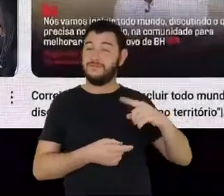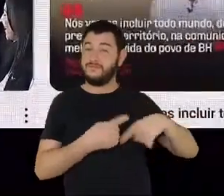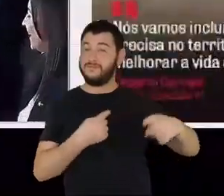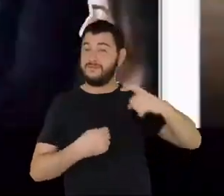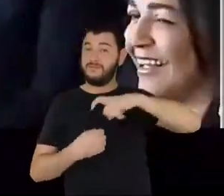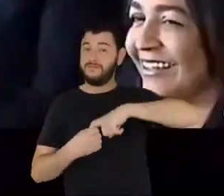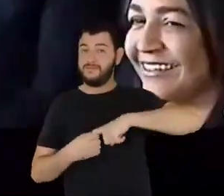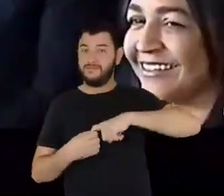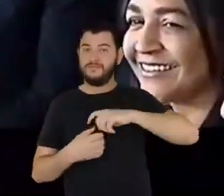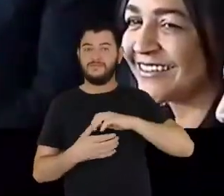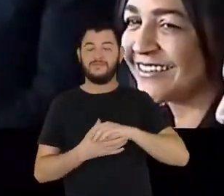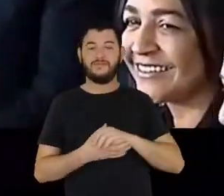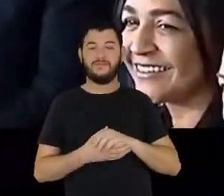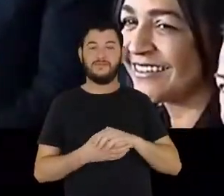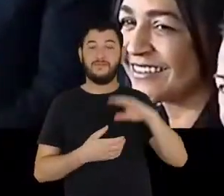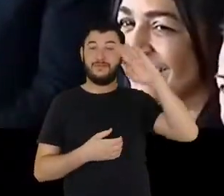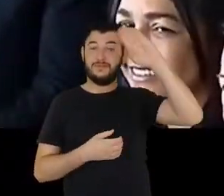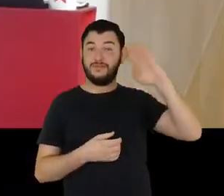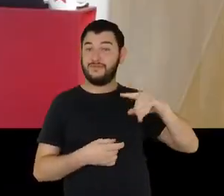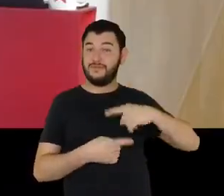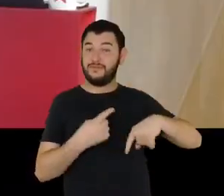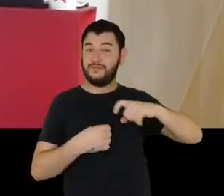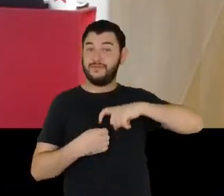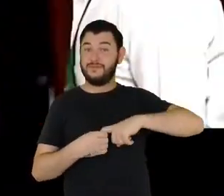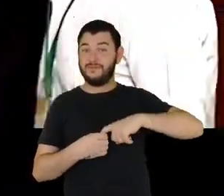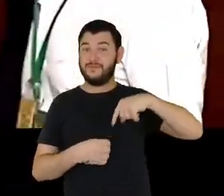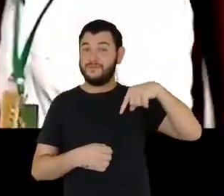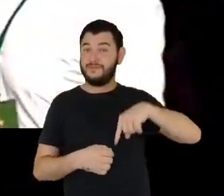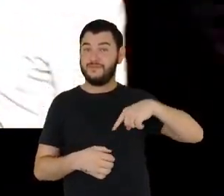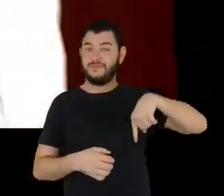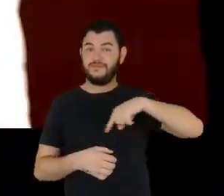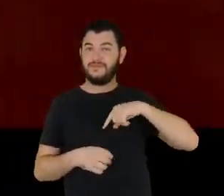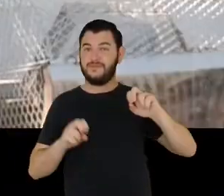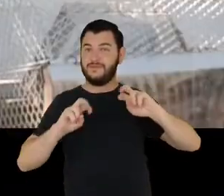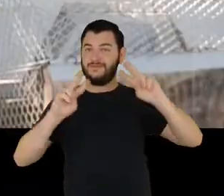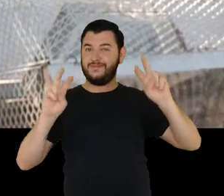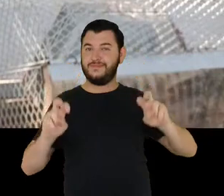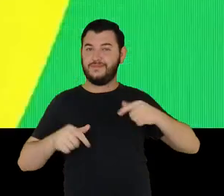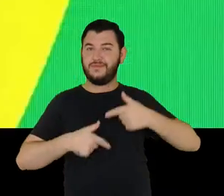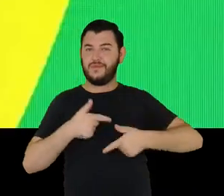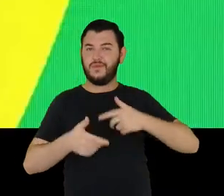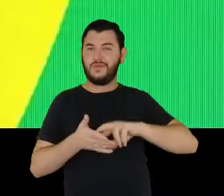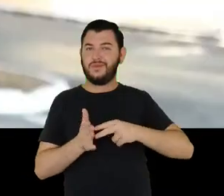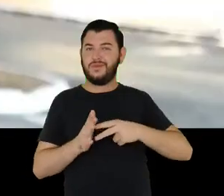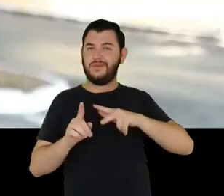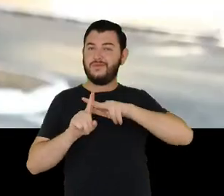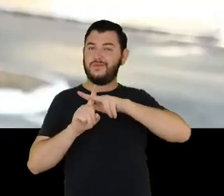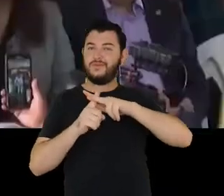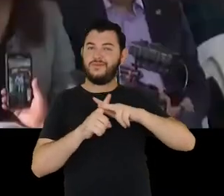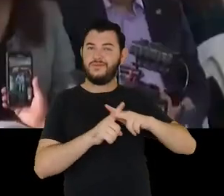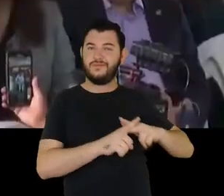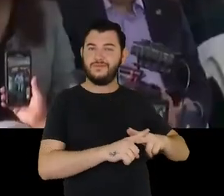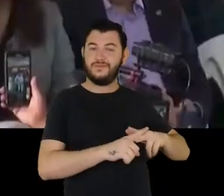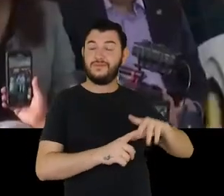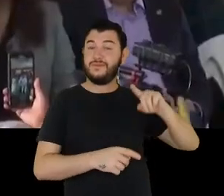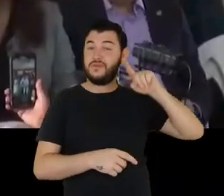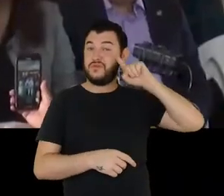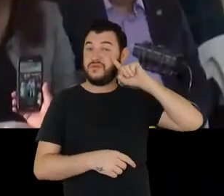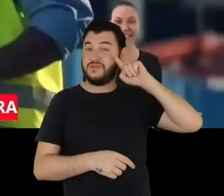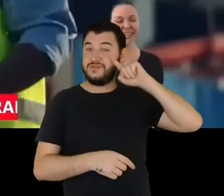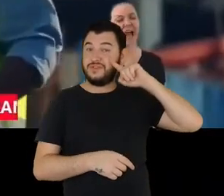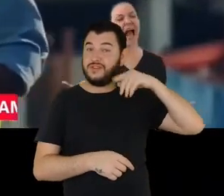é a reconstrução. Dia após dia, mostramos um país que planta respeito e cuidado para